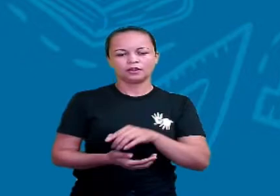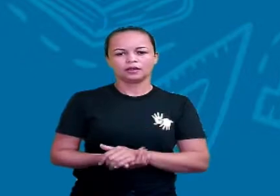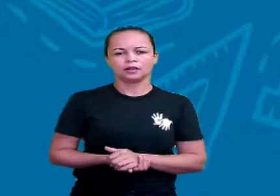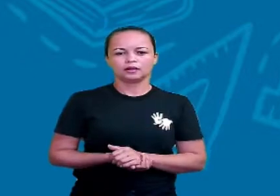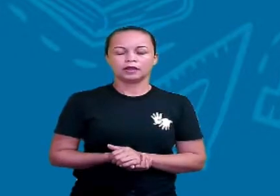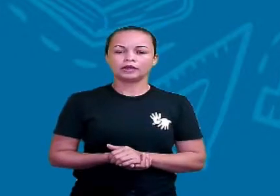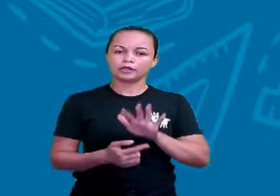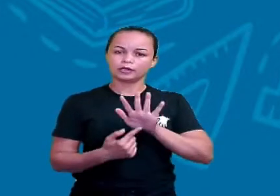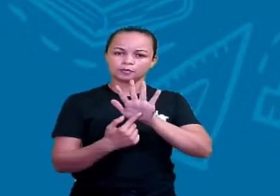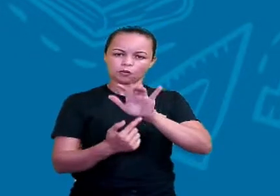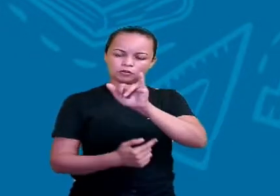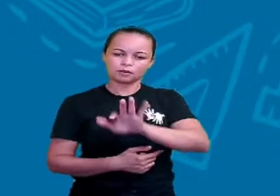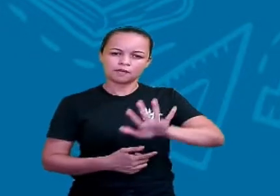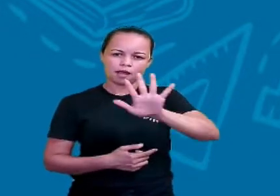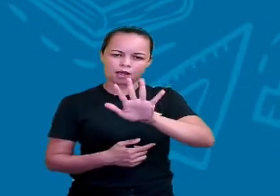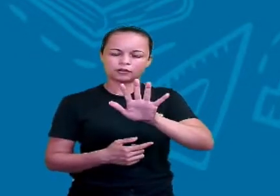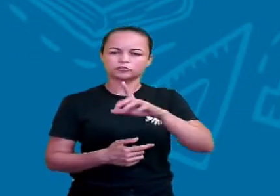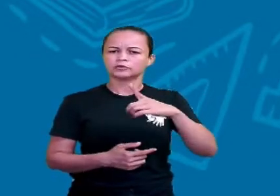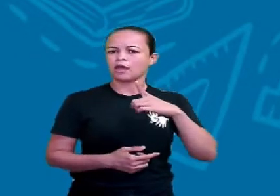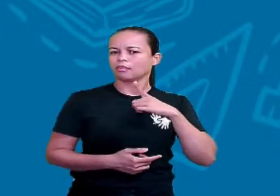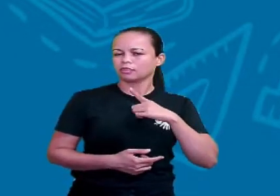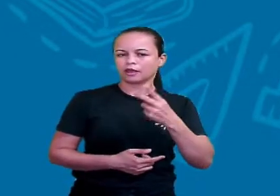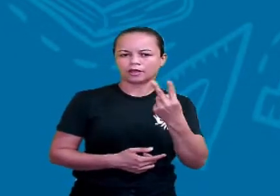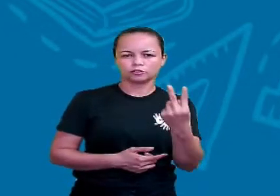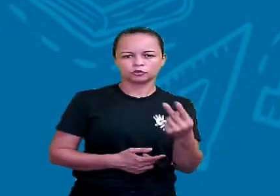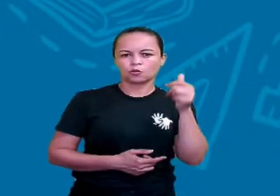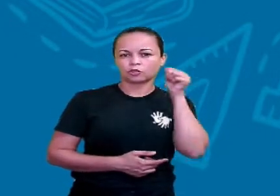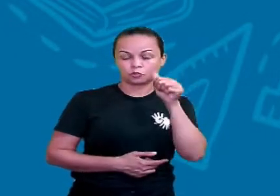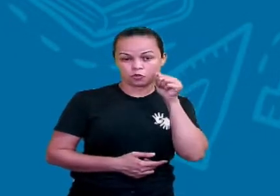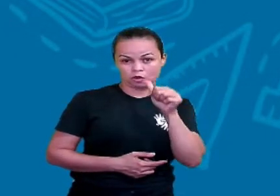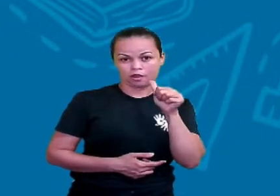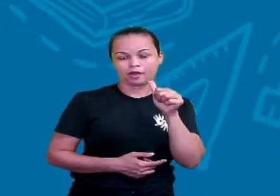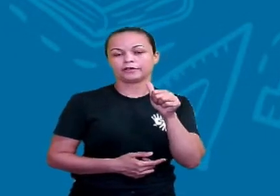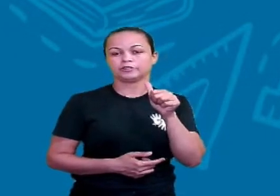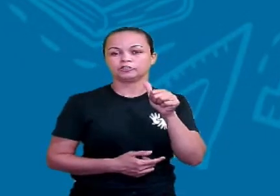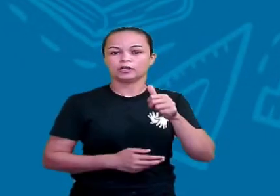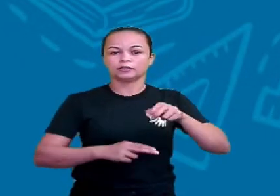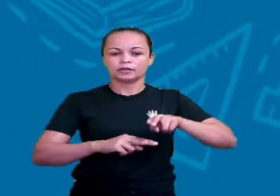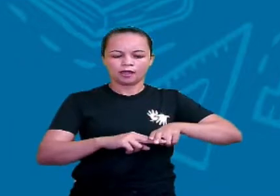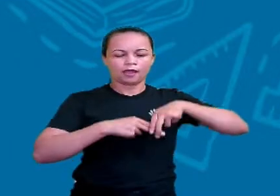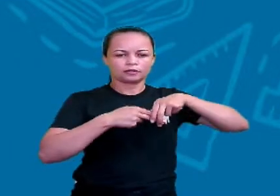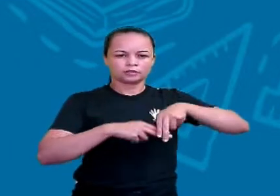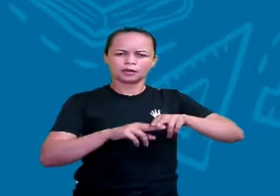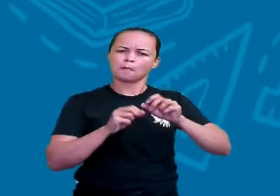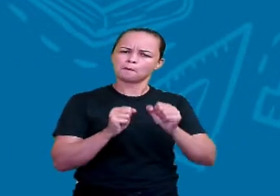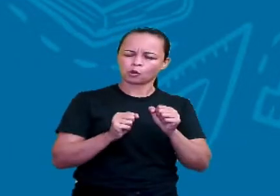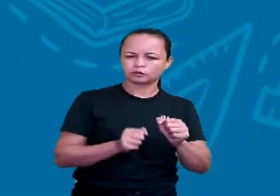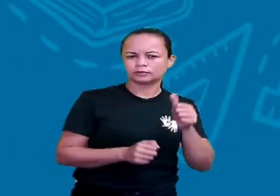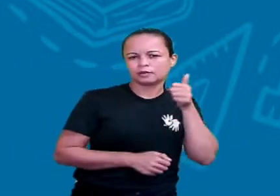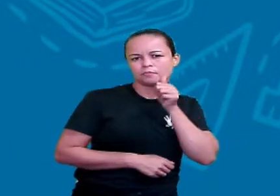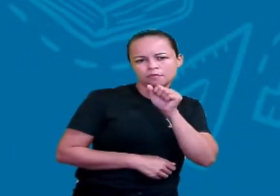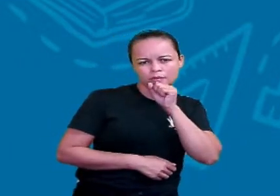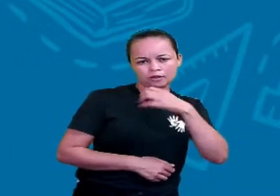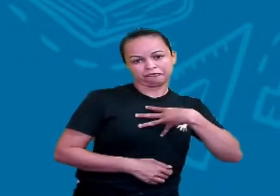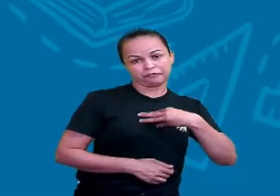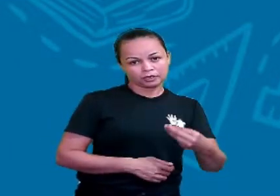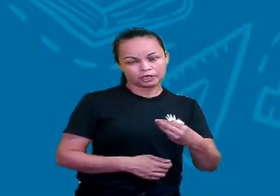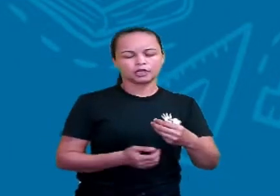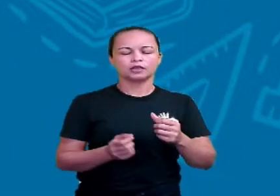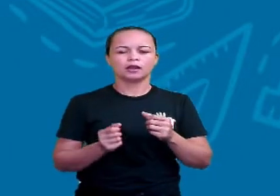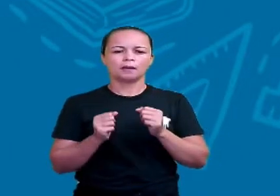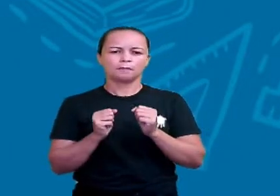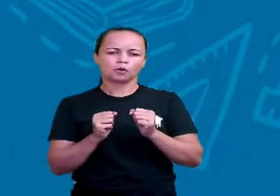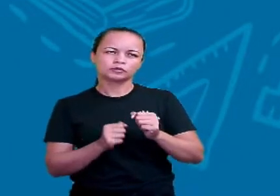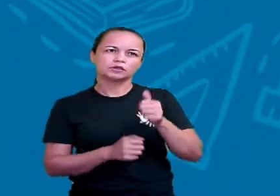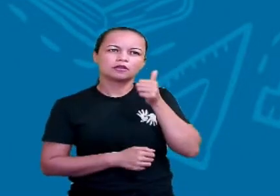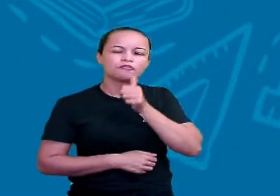algumas imagens, ó. Tem duas mulheres sentadas num balanço, que podem ser mãe e filha, ou podem ser avó e